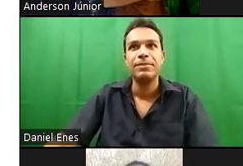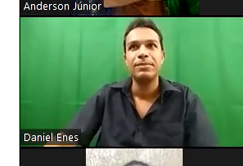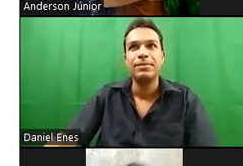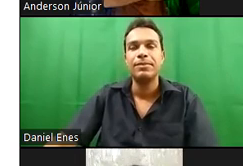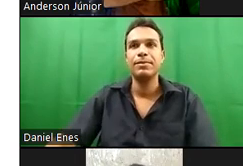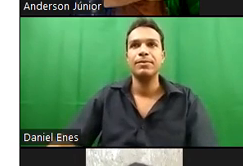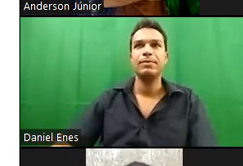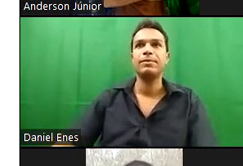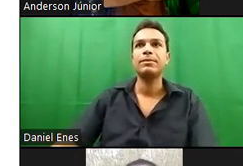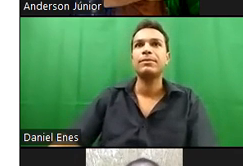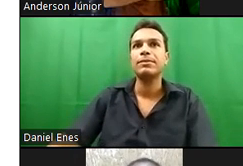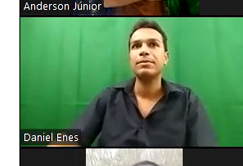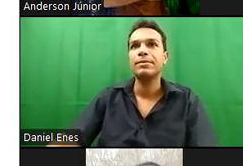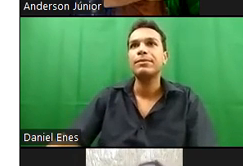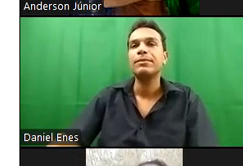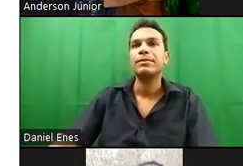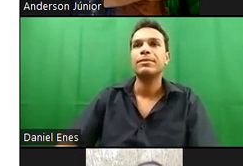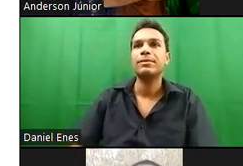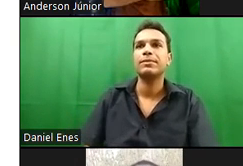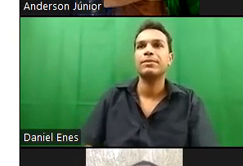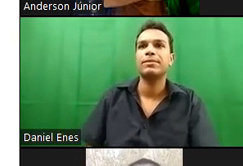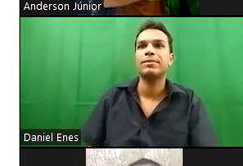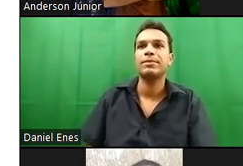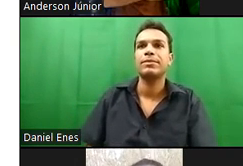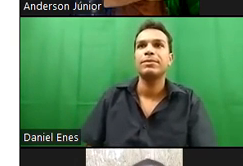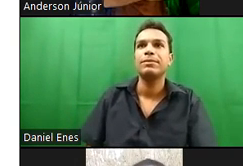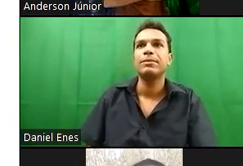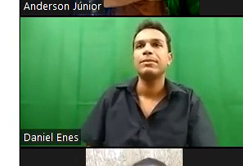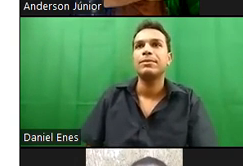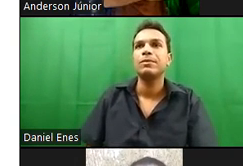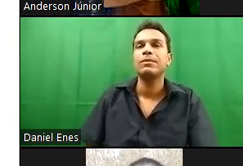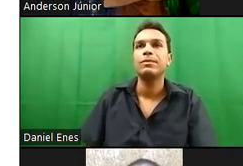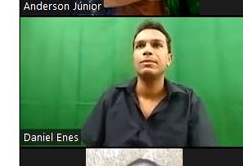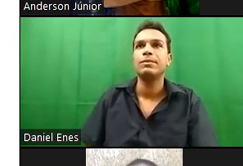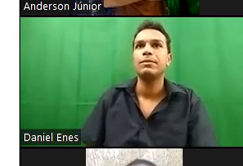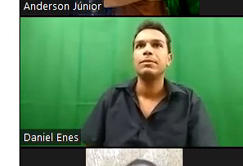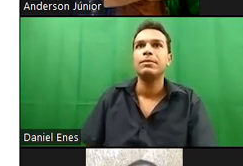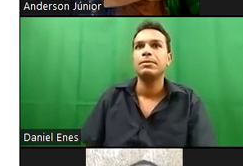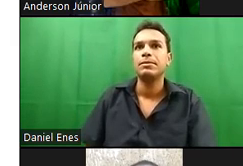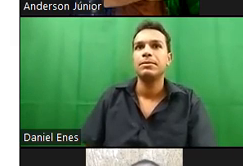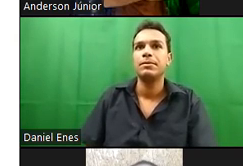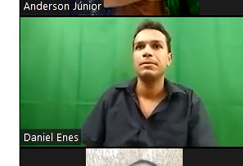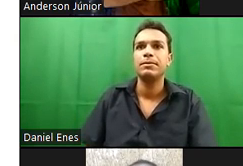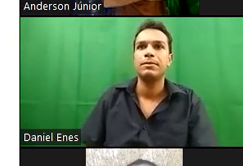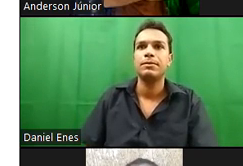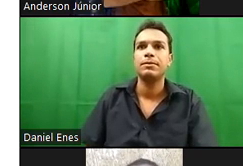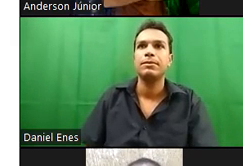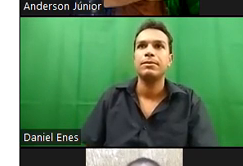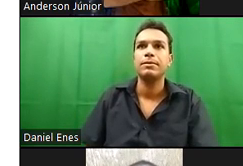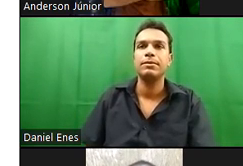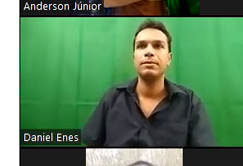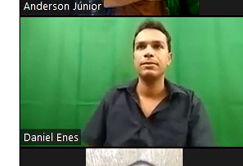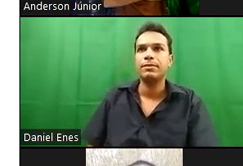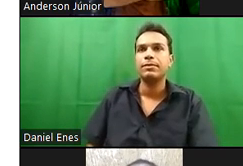o início, né? Cheguei agora há pouco do trabalho, mas no finalzinho que eu acompanhei, deu para ver que foi um conhecimento assim, muito rico. Deu para ver que